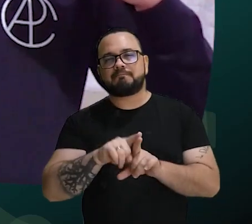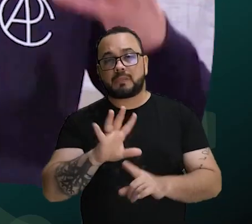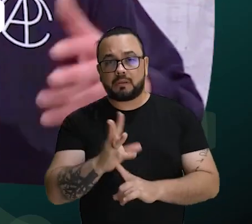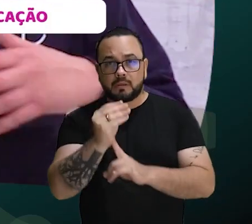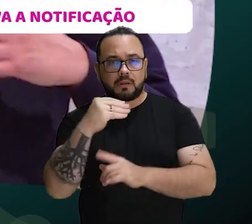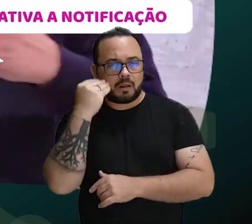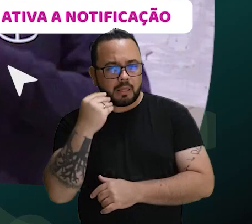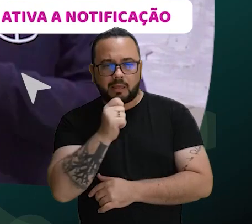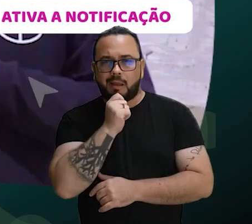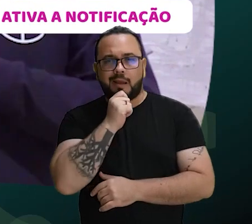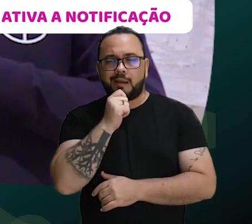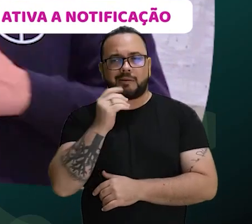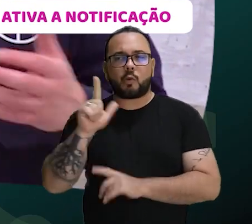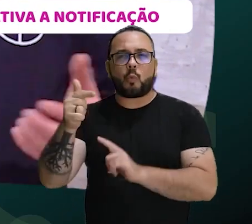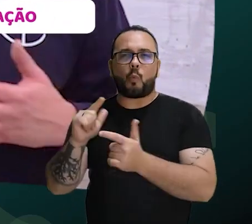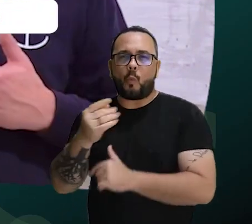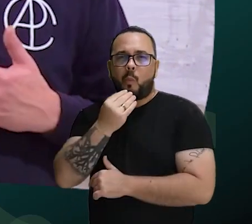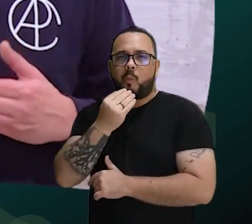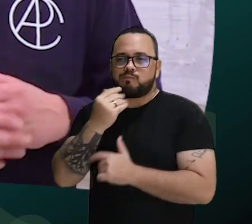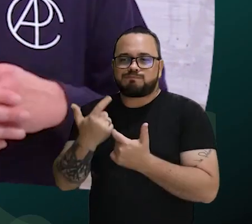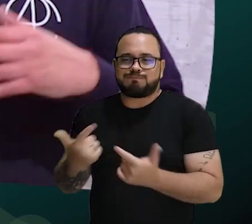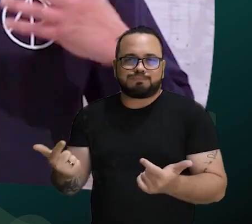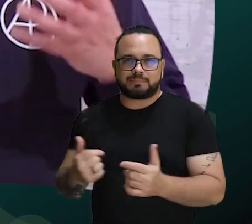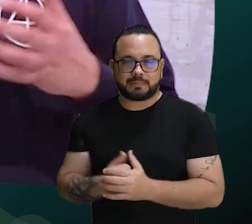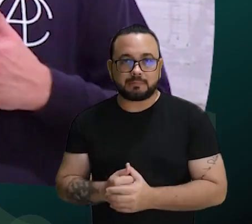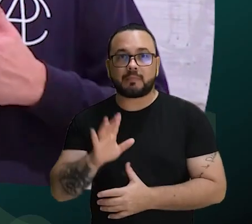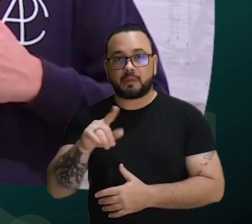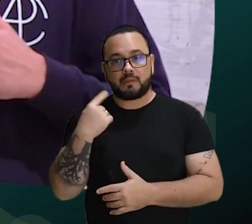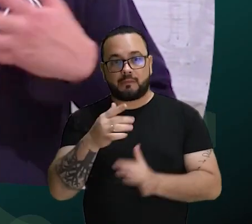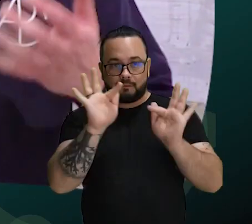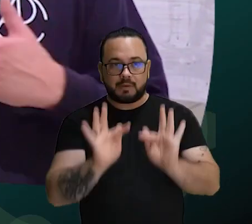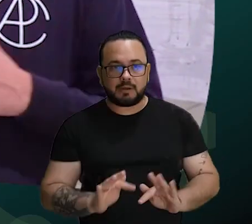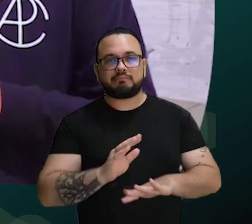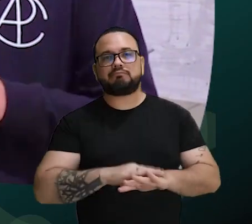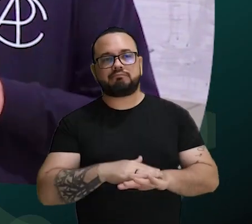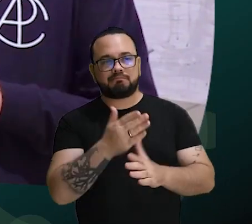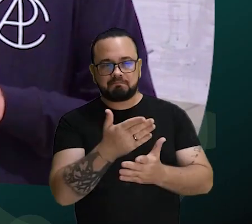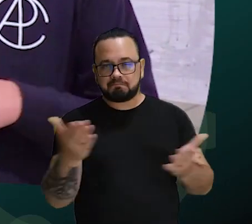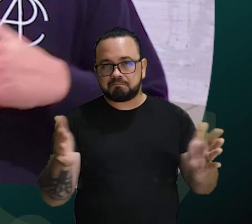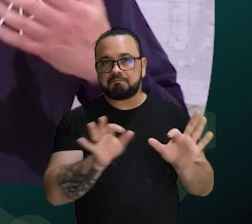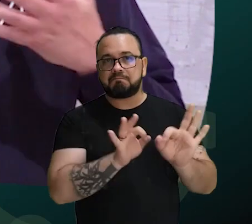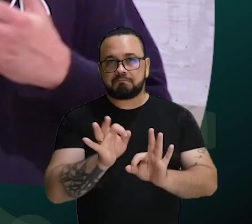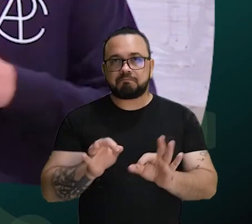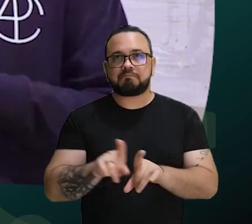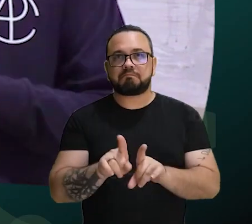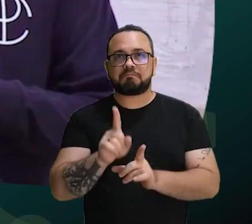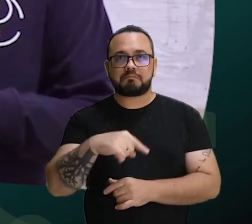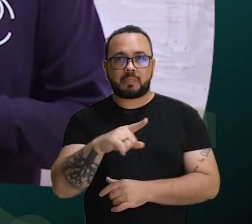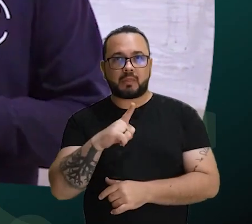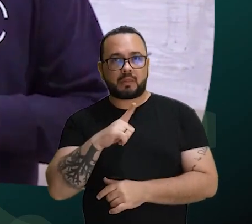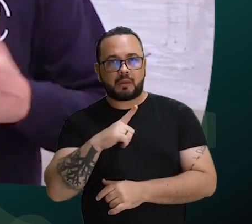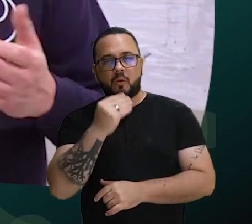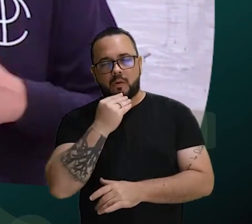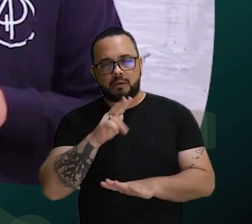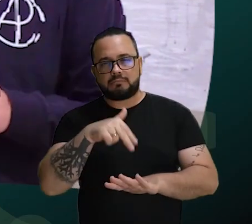artistas tentarem coisas que eles não conseguiriam tentar em outros lugares, e a gente está muito feliz com o que tem acontecido até agora, e acho que quem tiver a chance